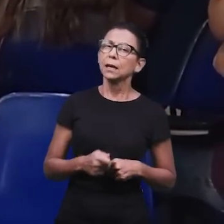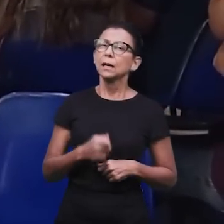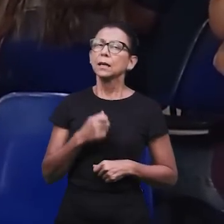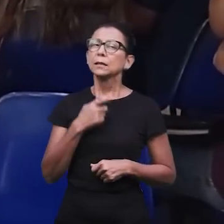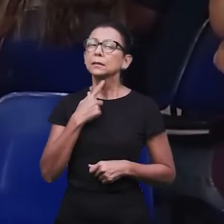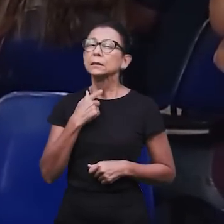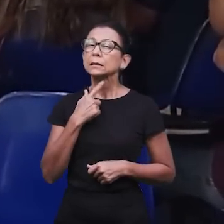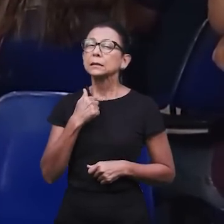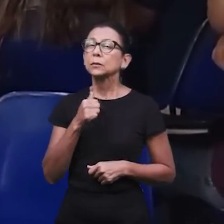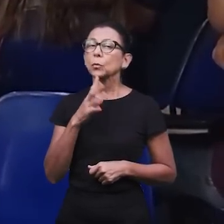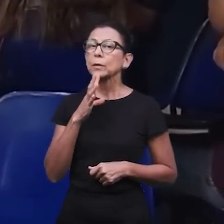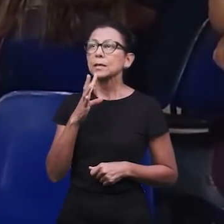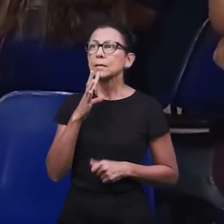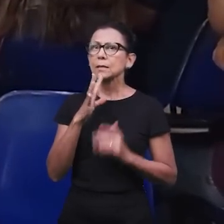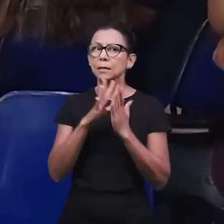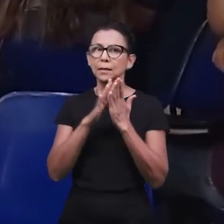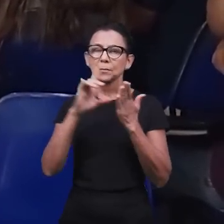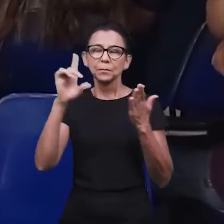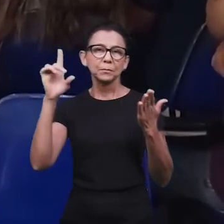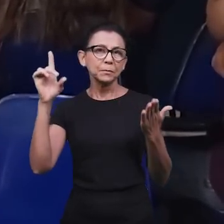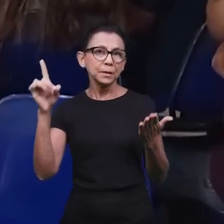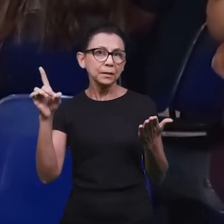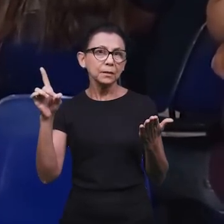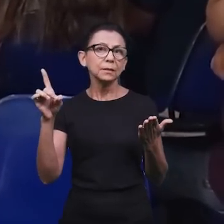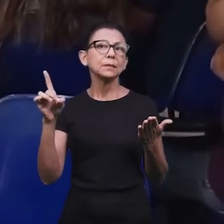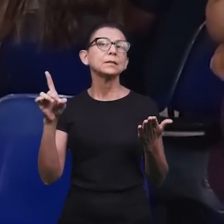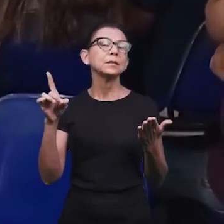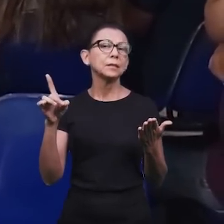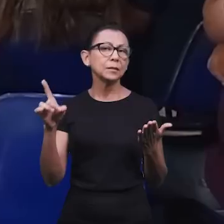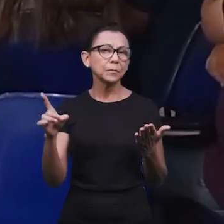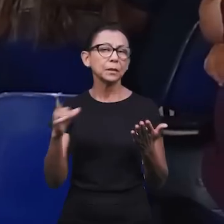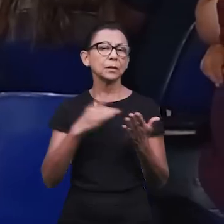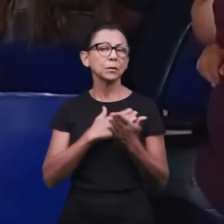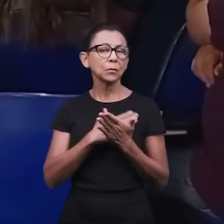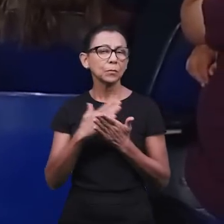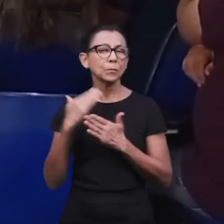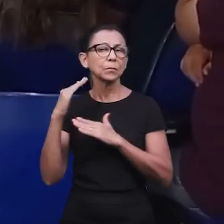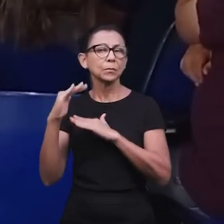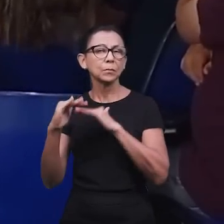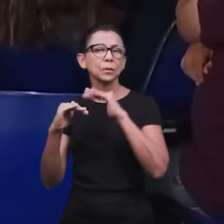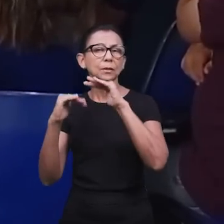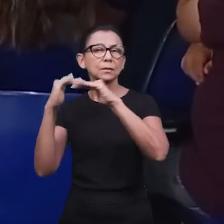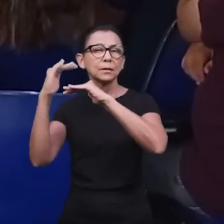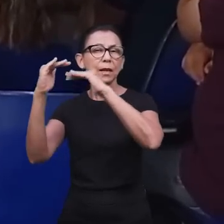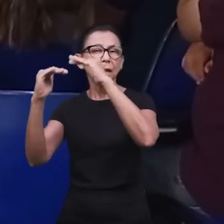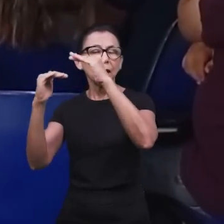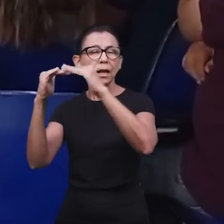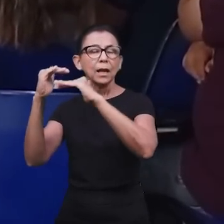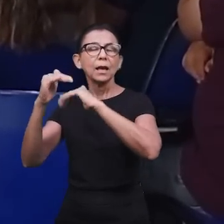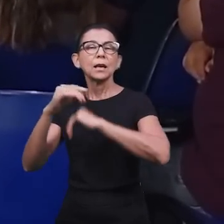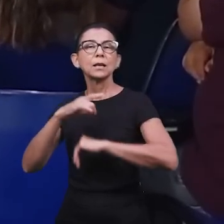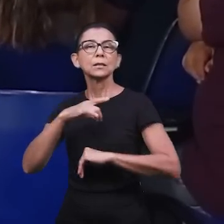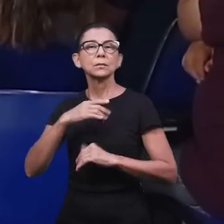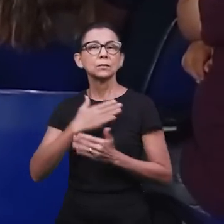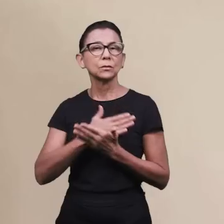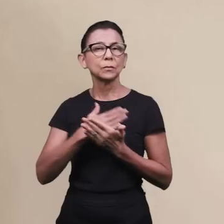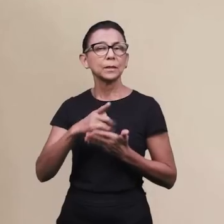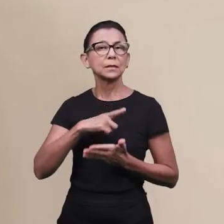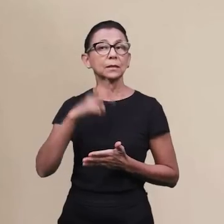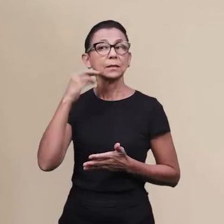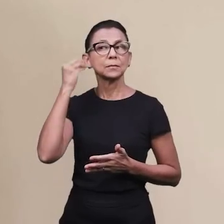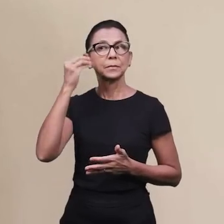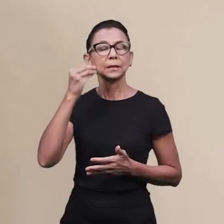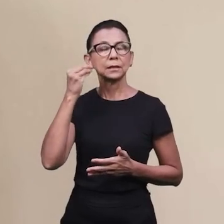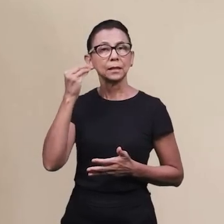palavra, né? E começam a ter experiências ali na sua caminhada. O Senhor começa a falar com elas na palavra, aí